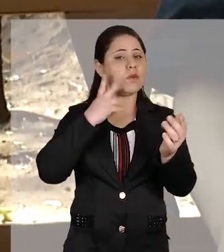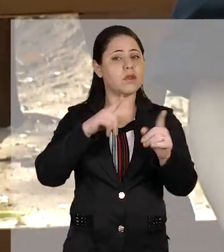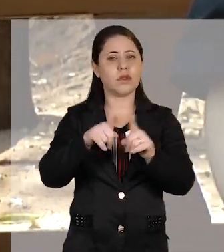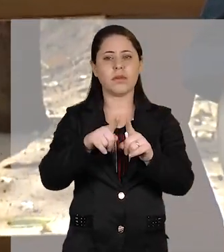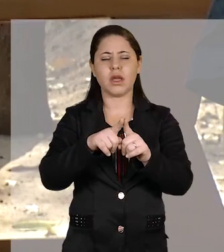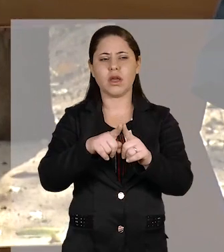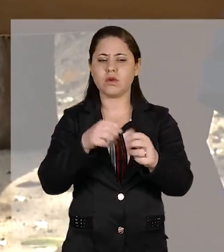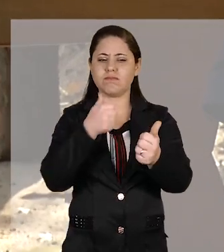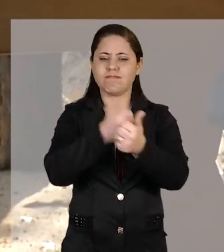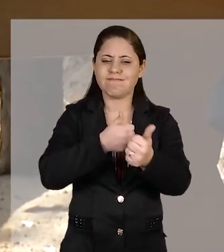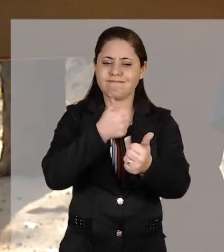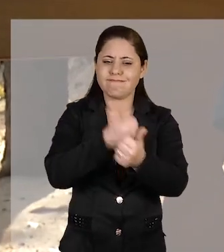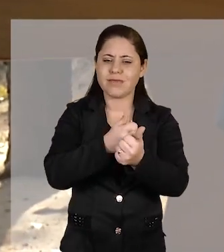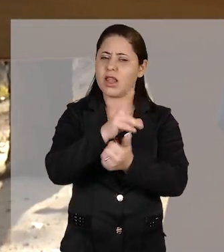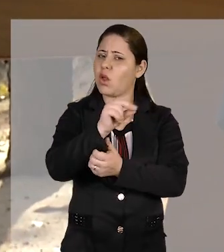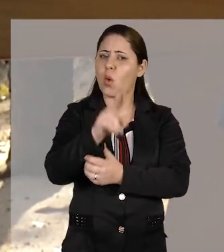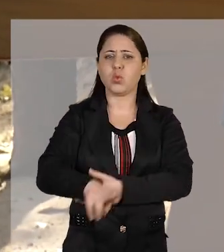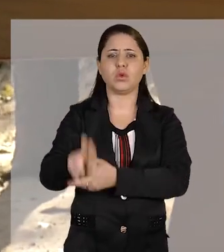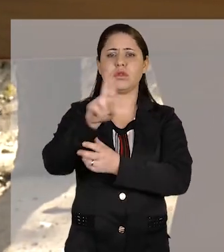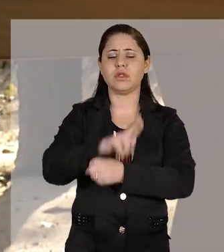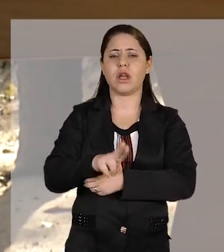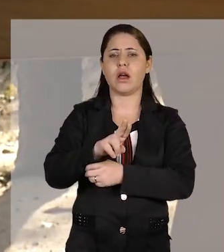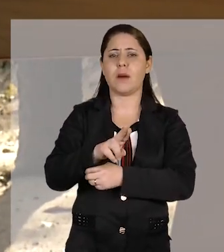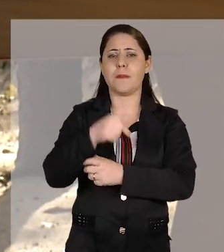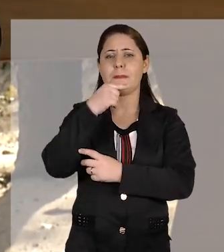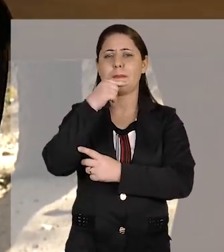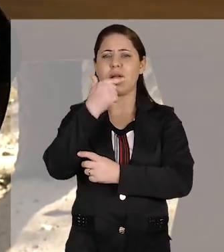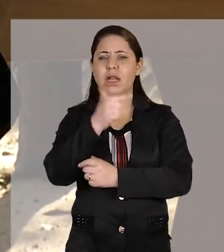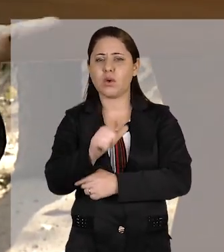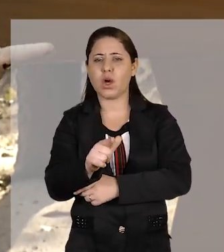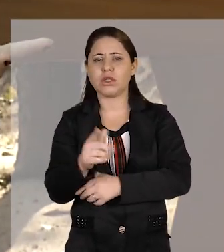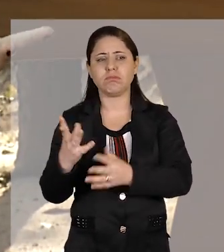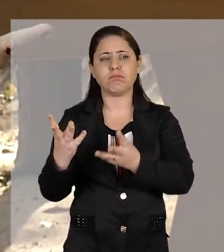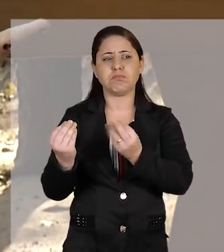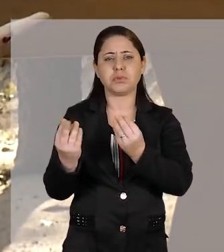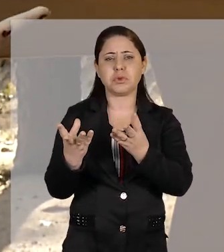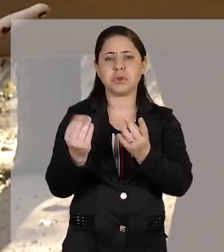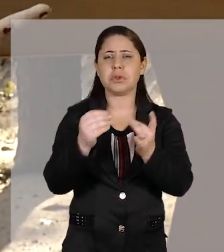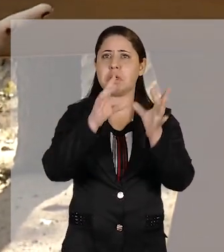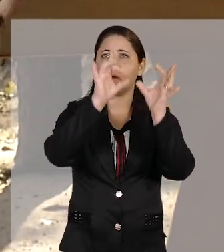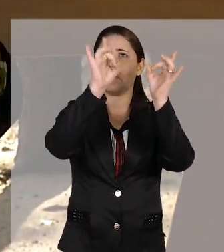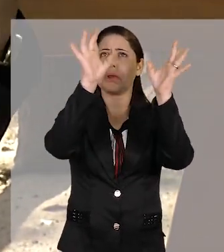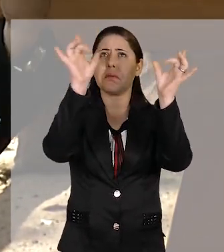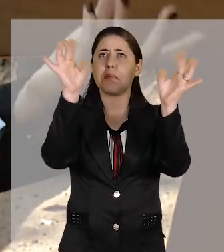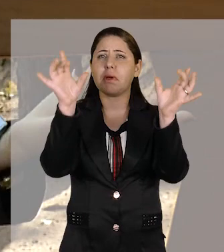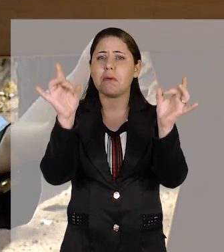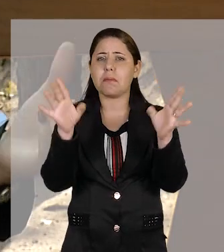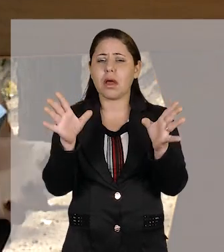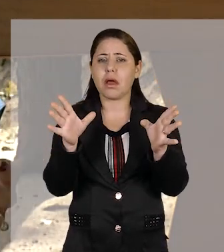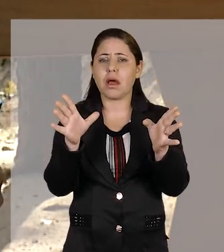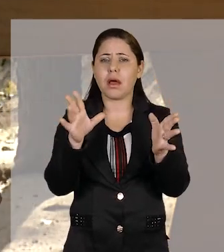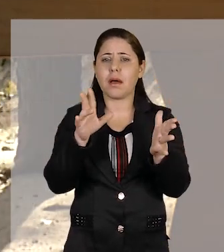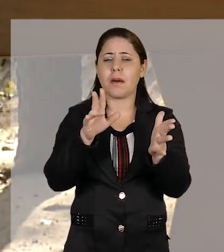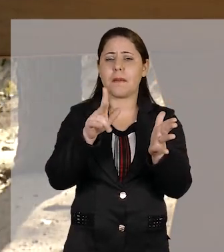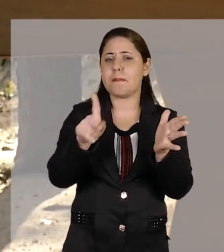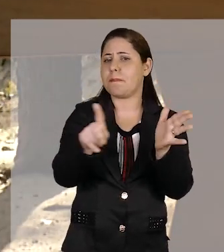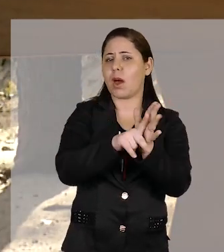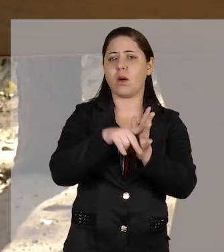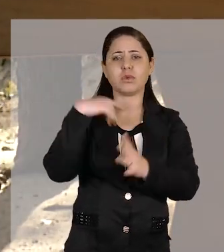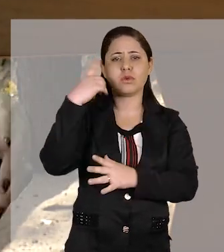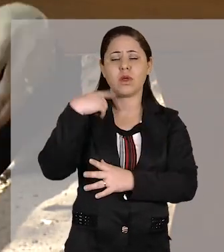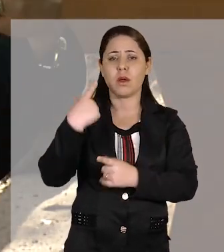eu tentei não utilizar uma linguagem muito, vamos dizer, inacessível, porque